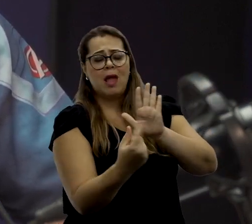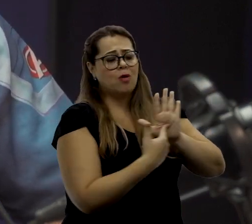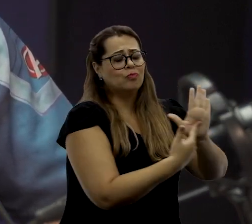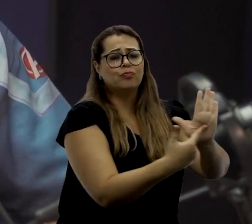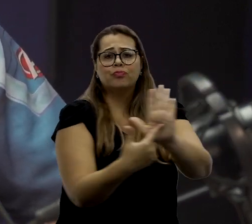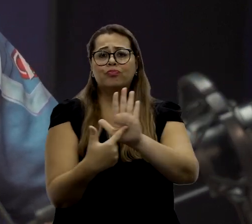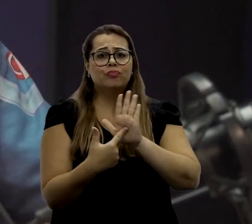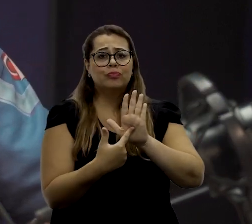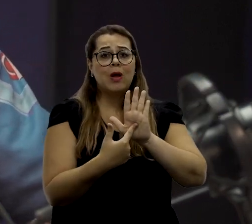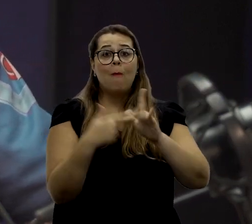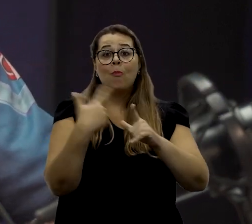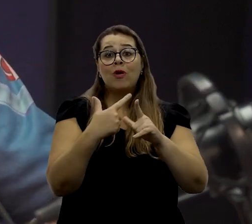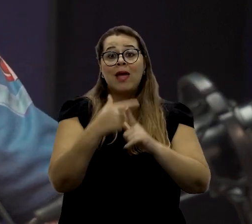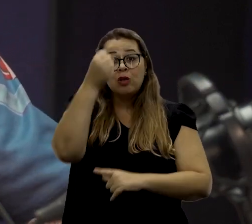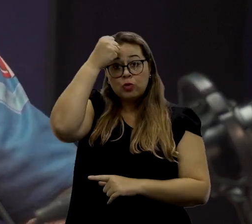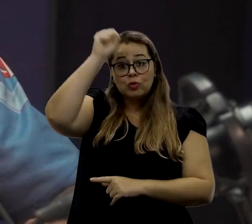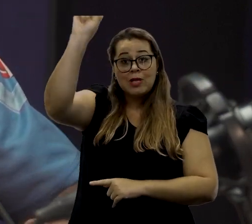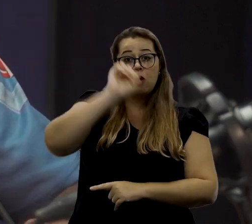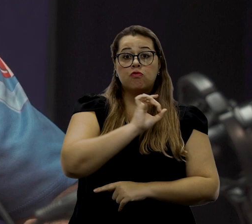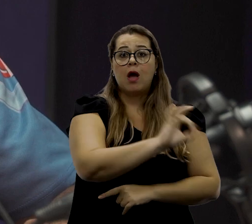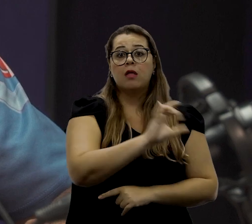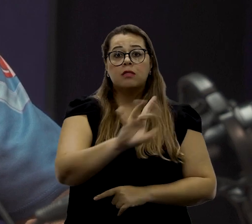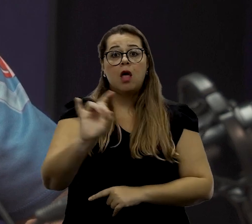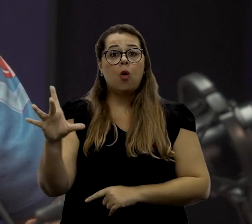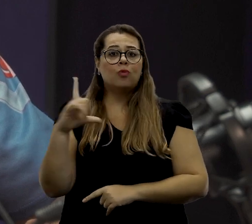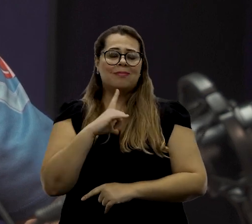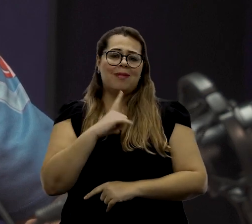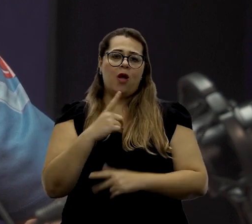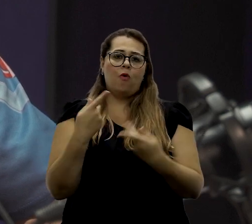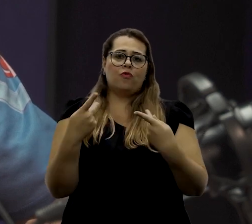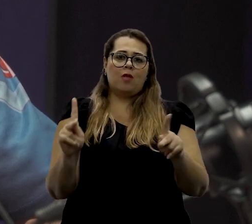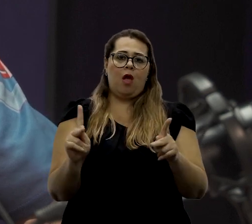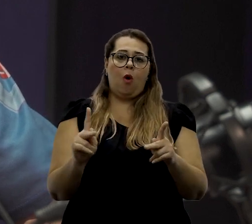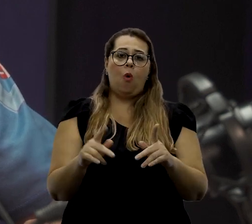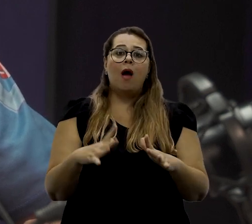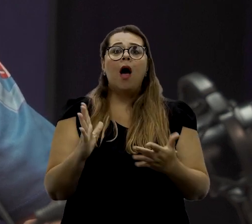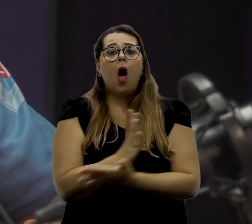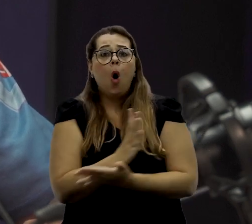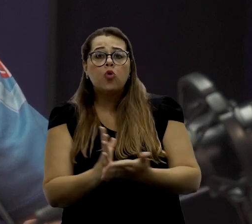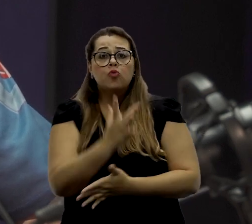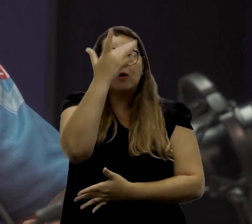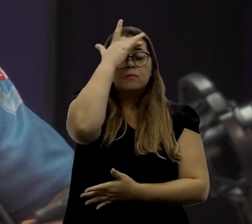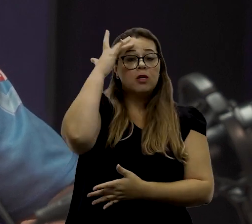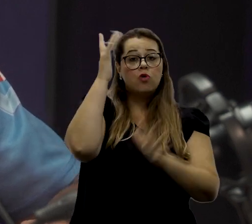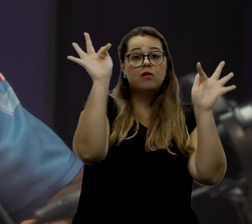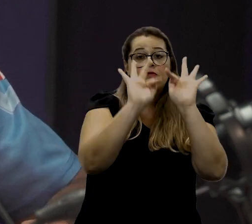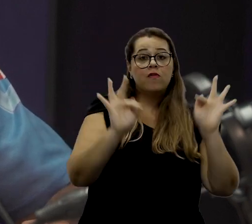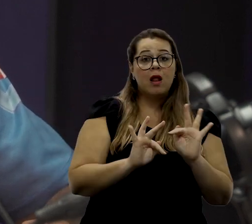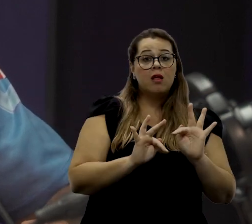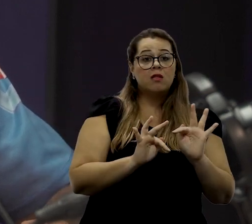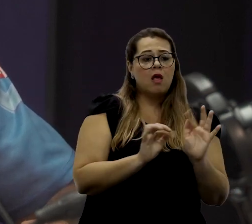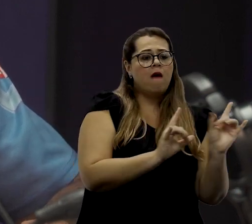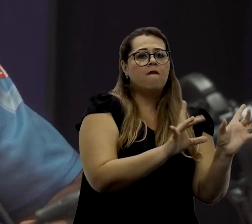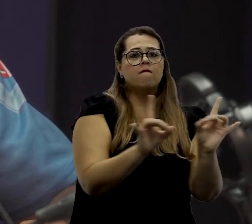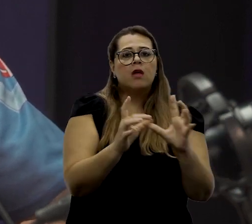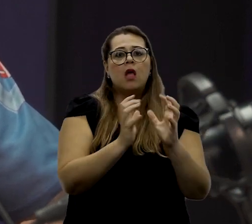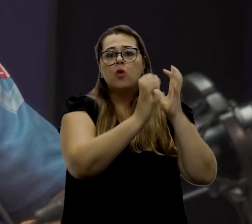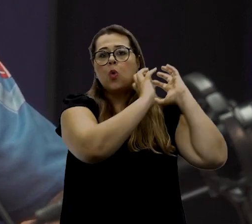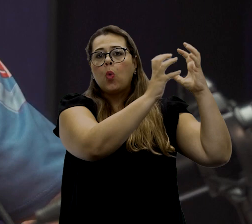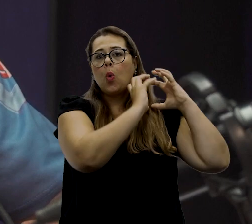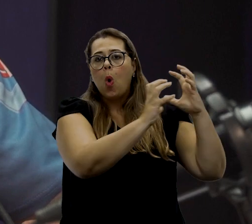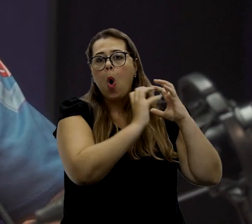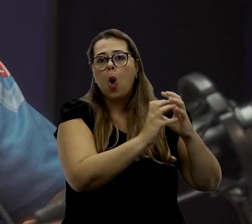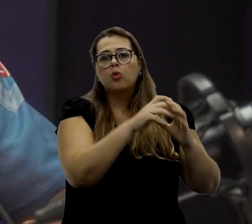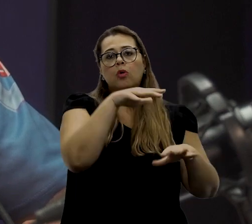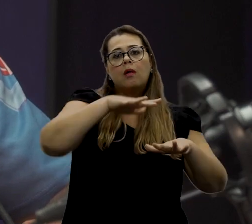procura o seu. Tem pessoas que neste momento é feliz vendendo água de coco na praia. E tem pessoas que é infeliz hoje vendendo